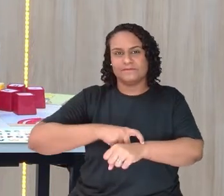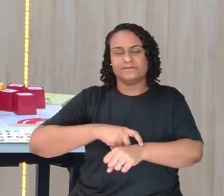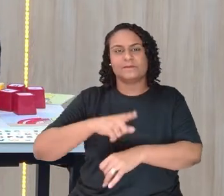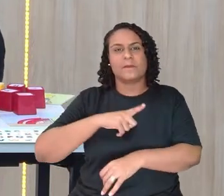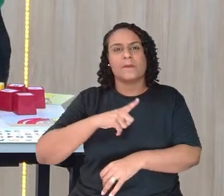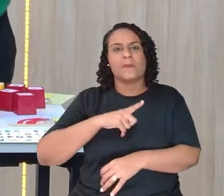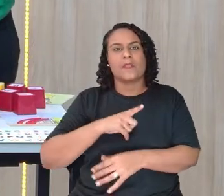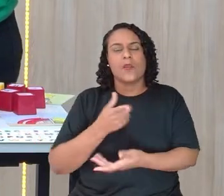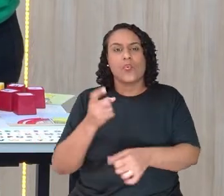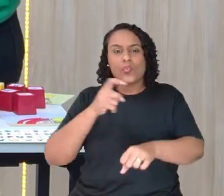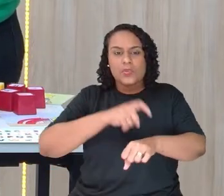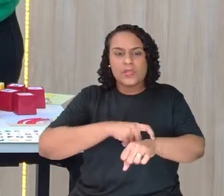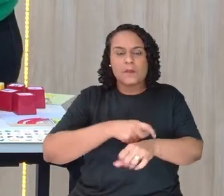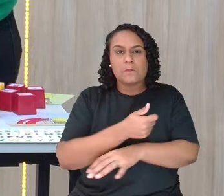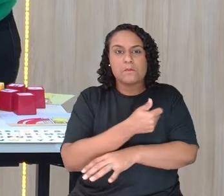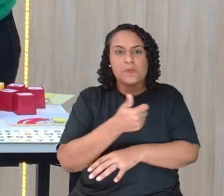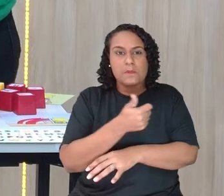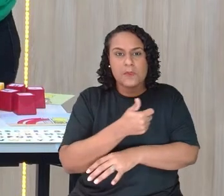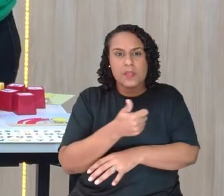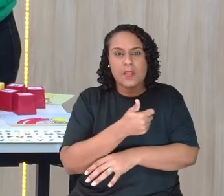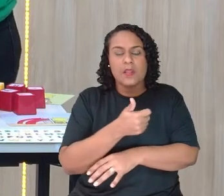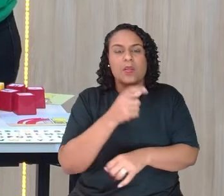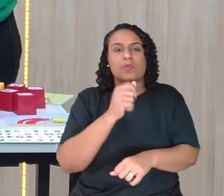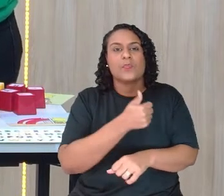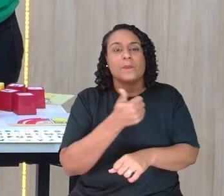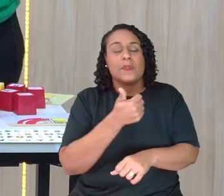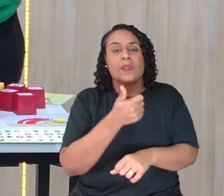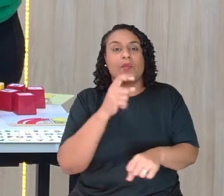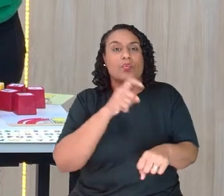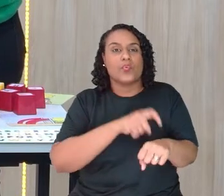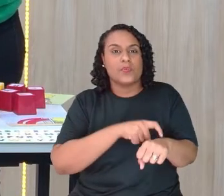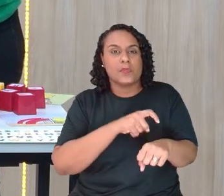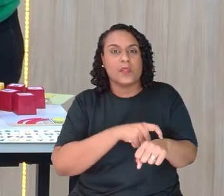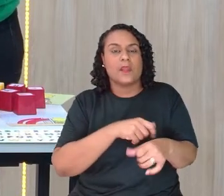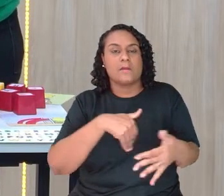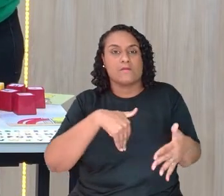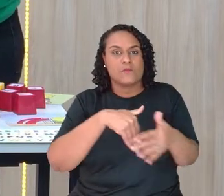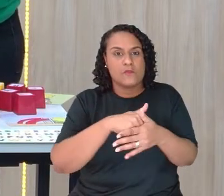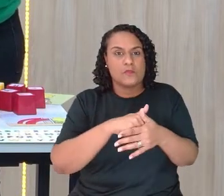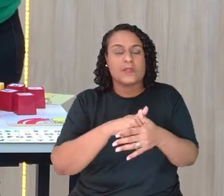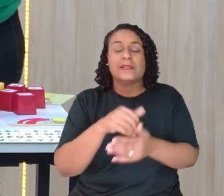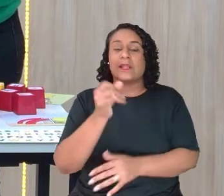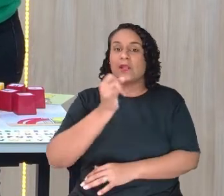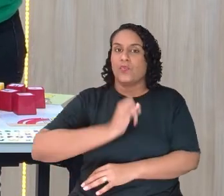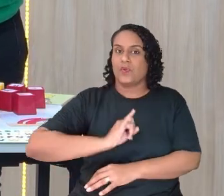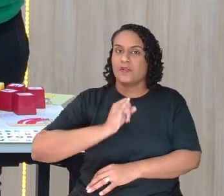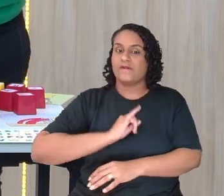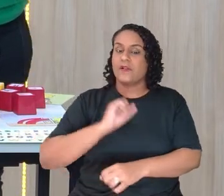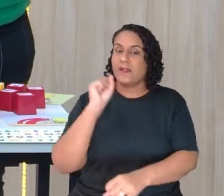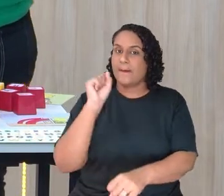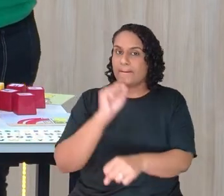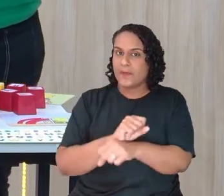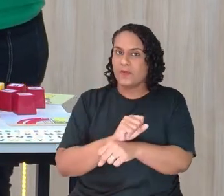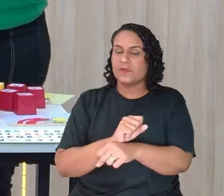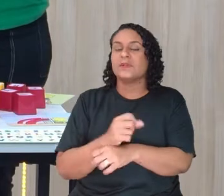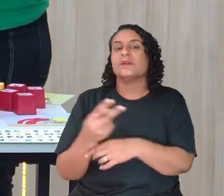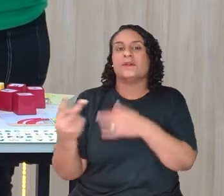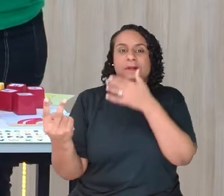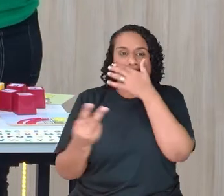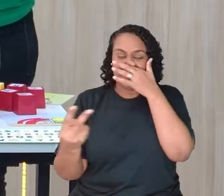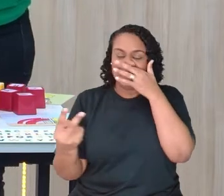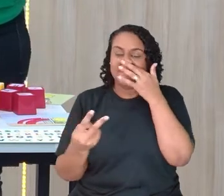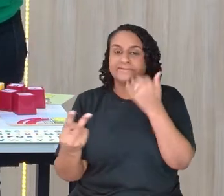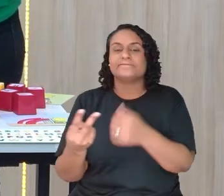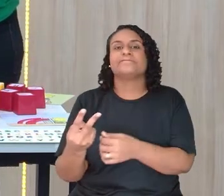existe o tempo do primeiro tempo no jogo, existe o intervalo, que é essa pausa, e depois